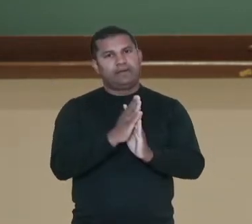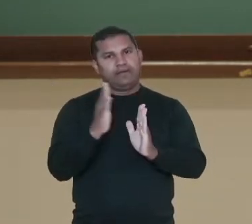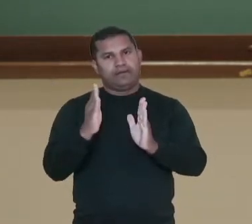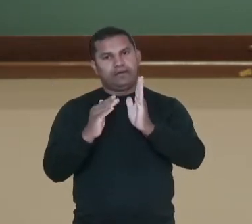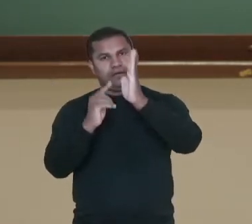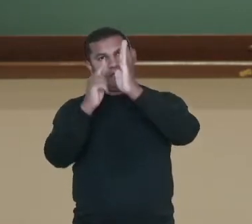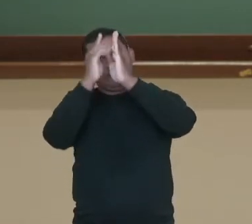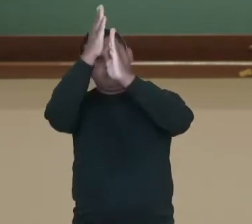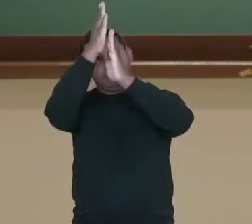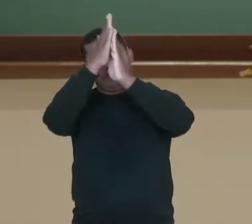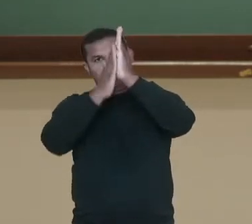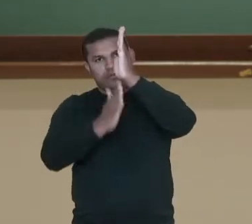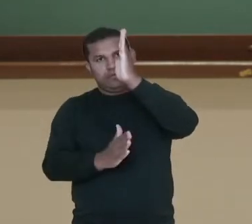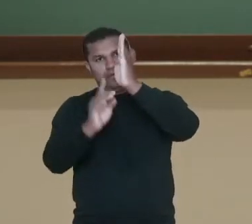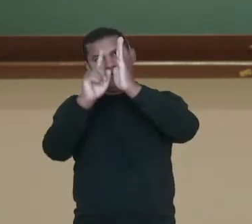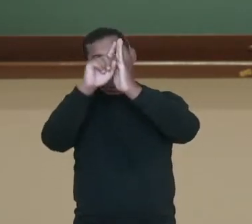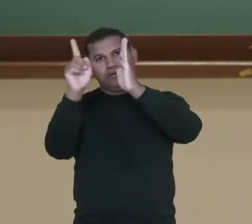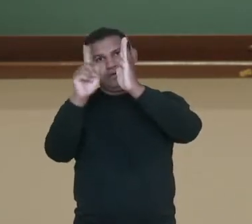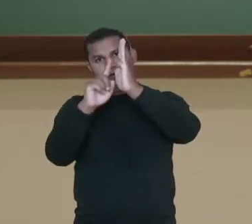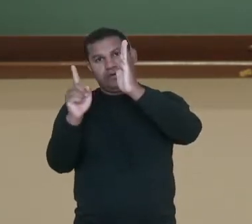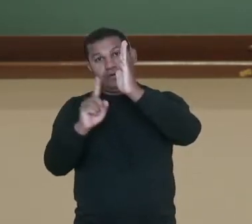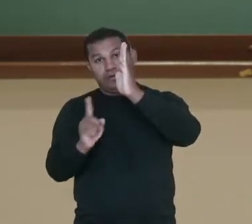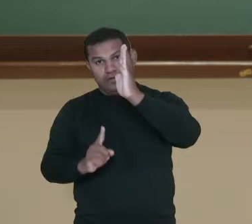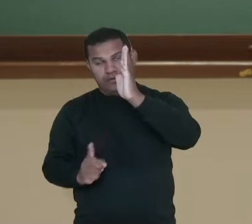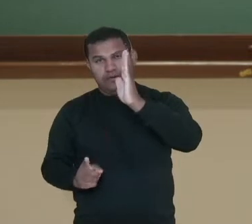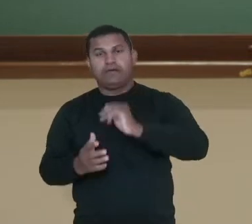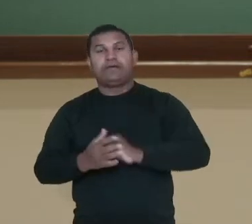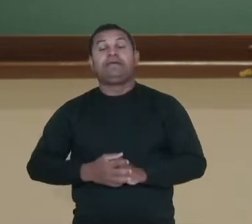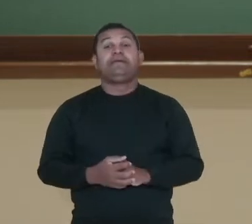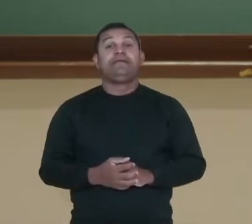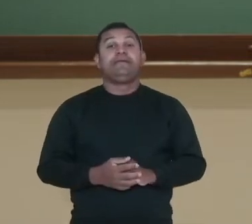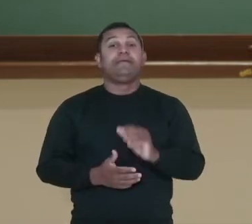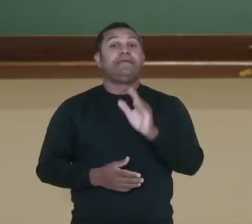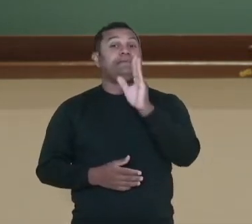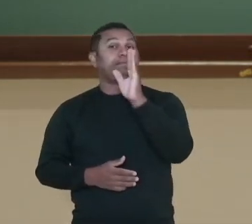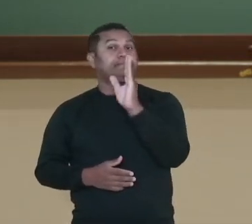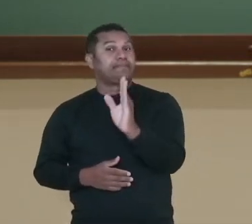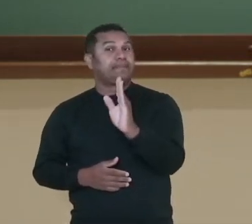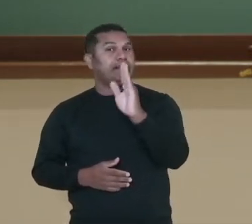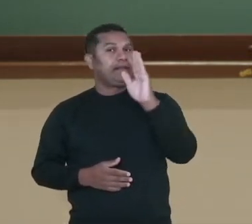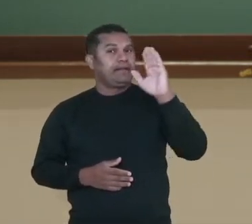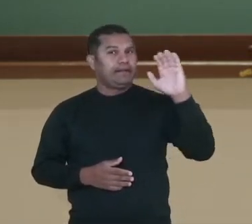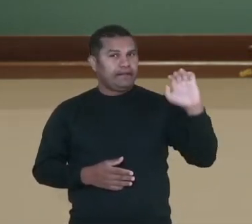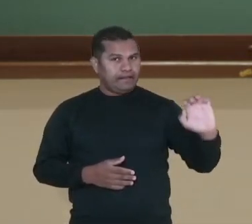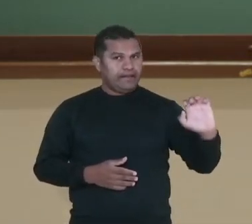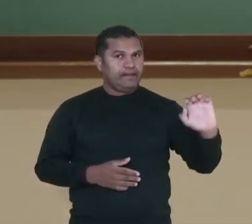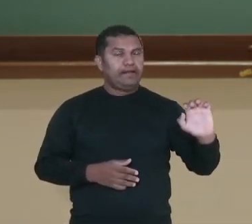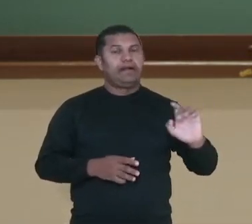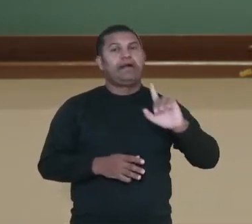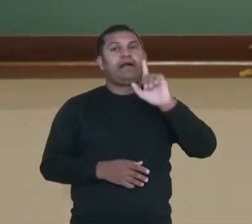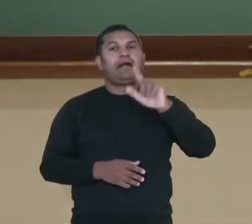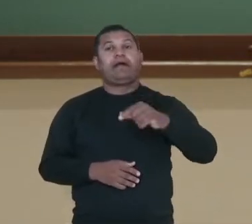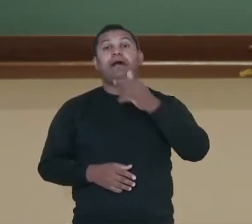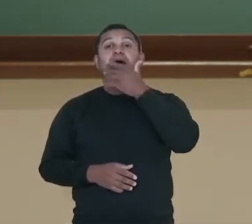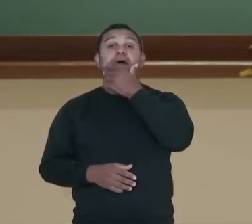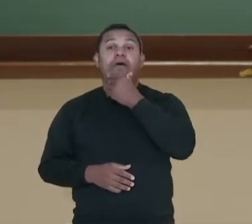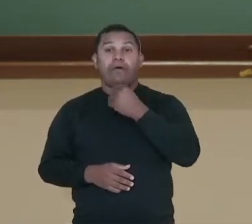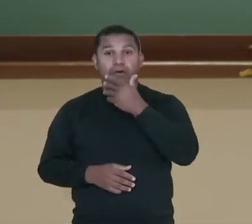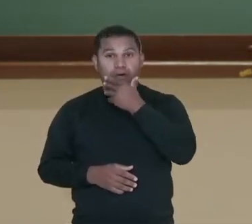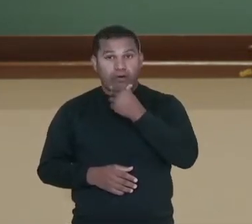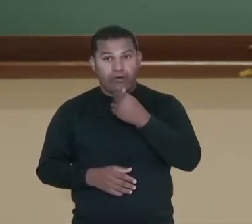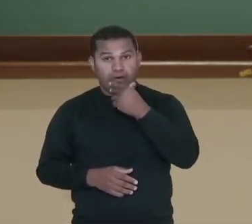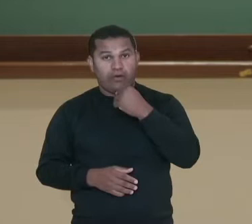o topo, são várias barrinhas, que você pode analisar, e cada barrinha corresponde a uma porcentagem da